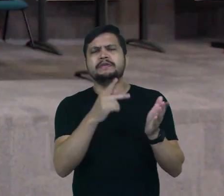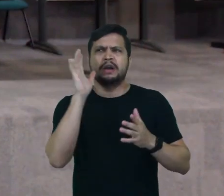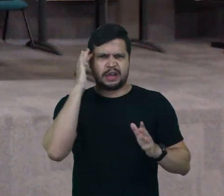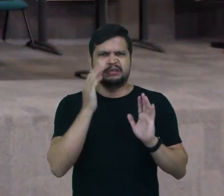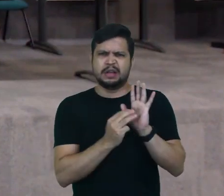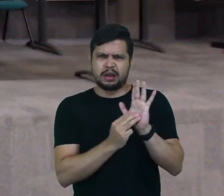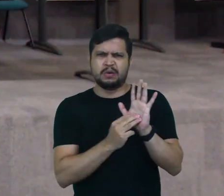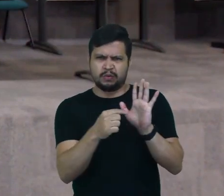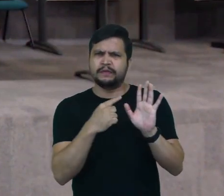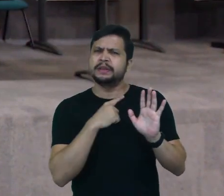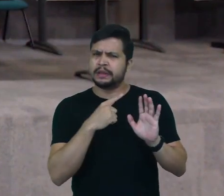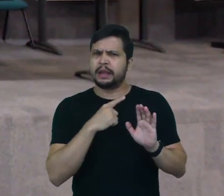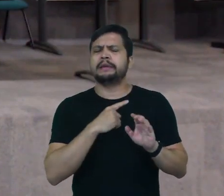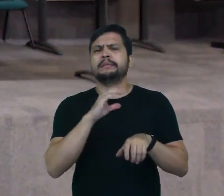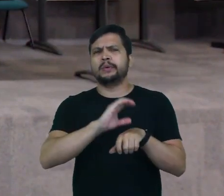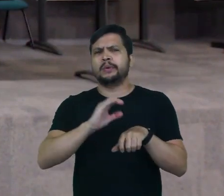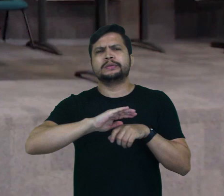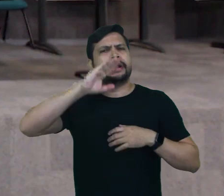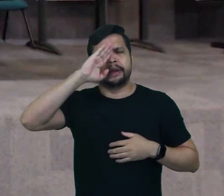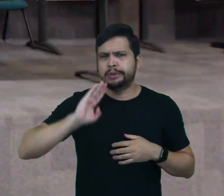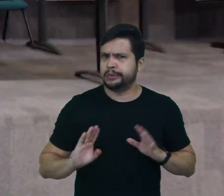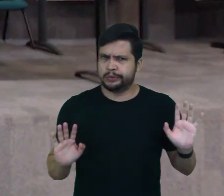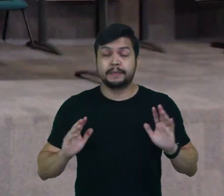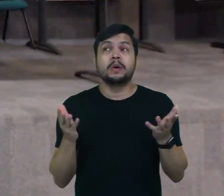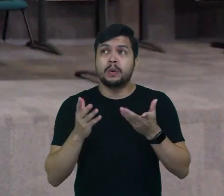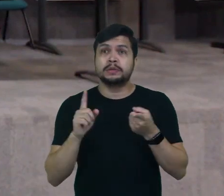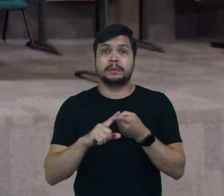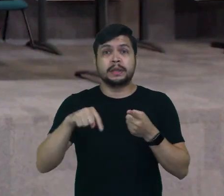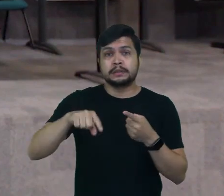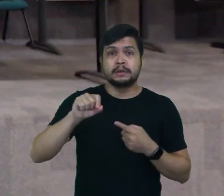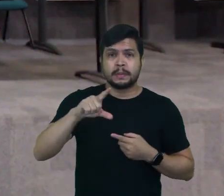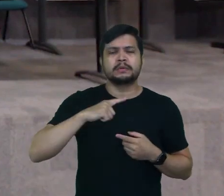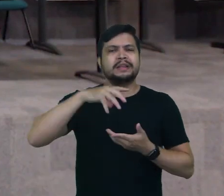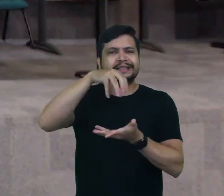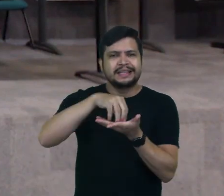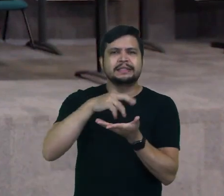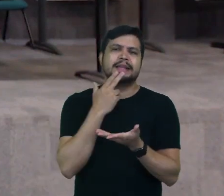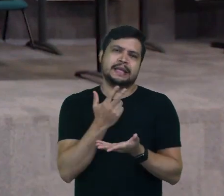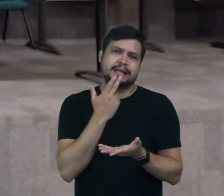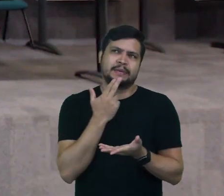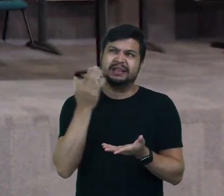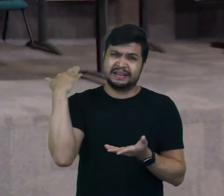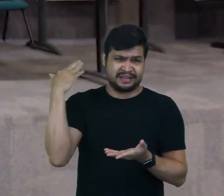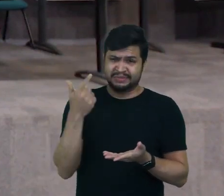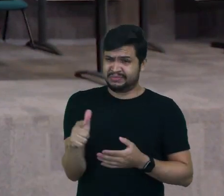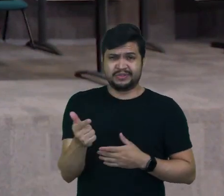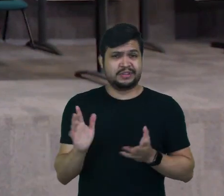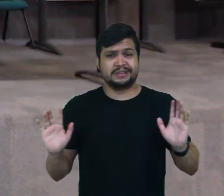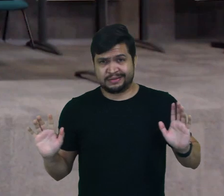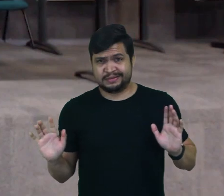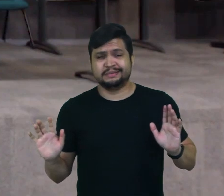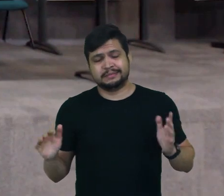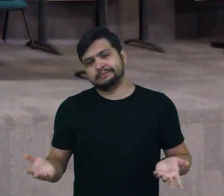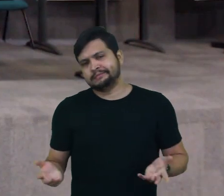UVA deve ter curso hoje, gratuito também. Tem o centro de línguas, não tinha centro de línguas, não tinha nada disso. Mas a formação, para o